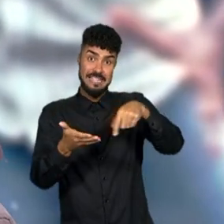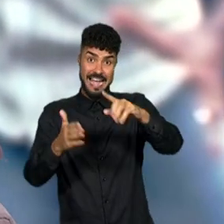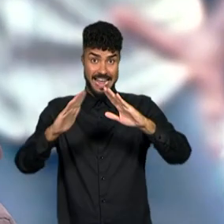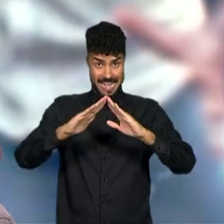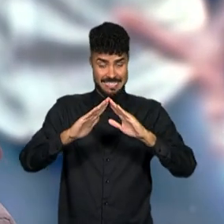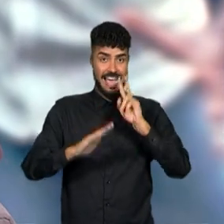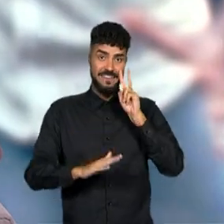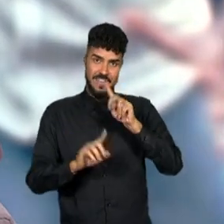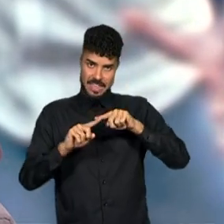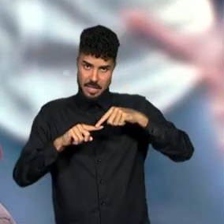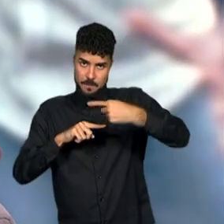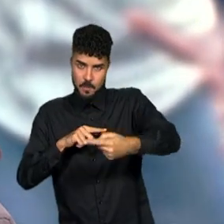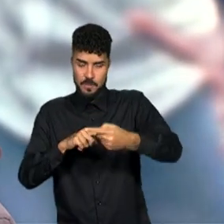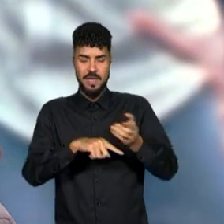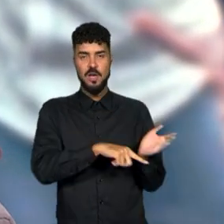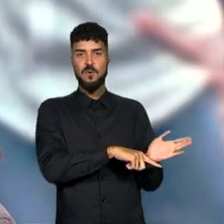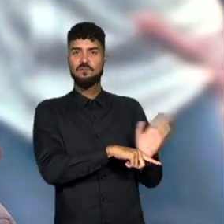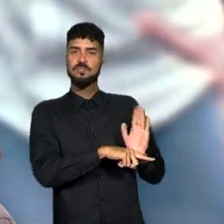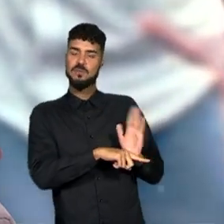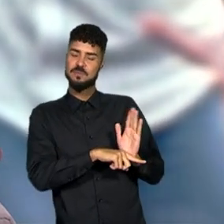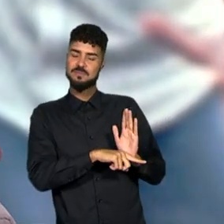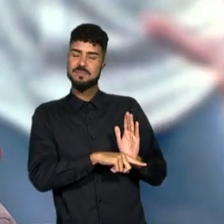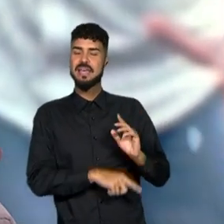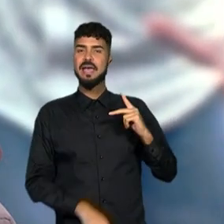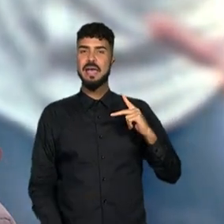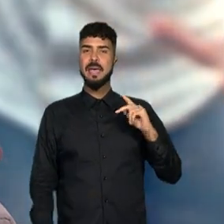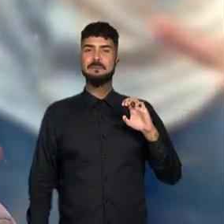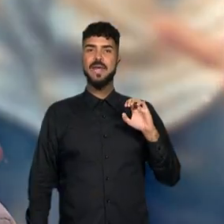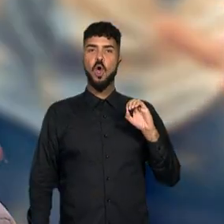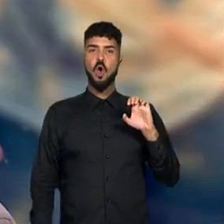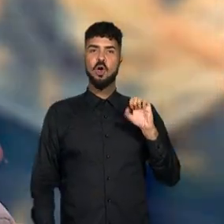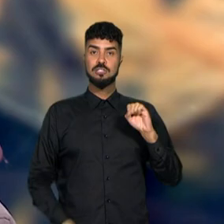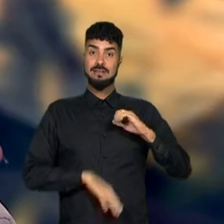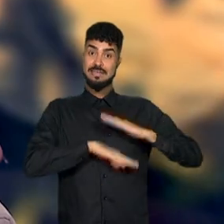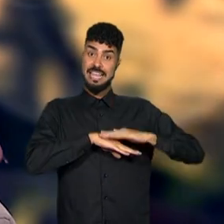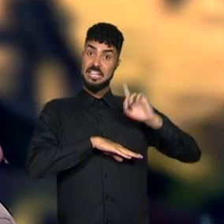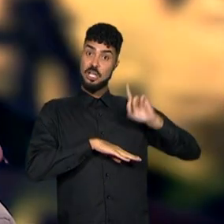casa a assistirem em seguida ao filme Peões,